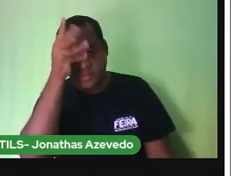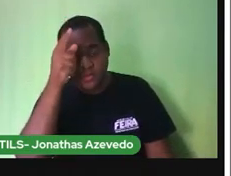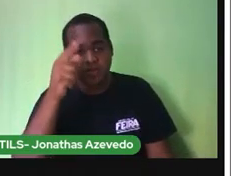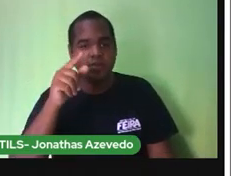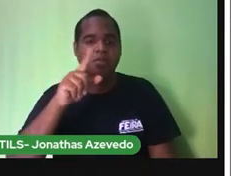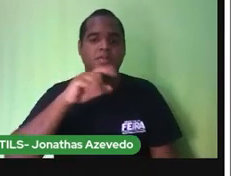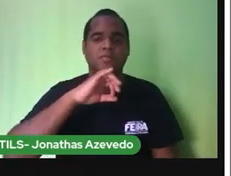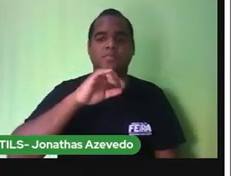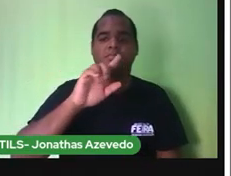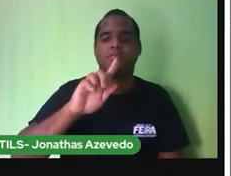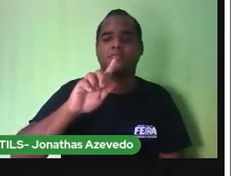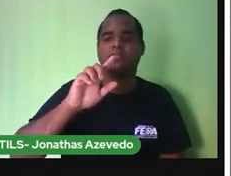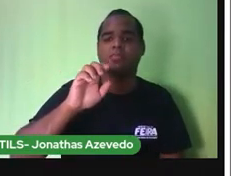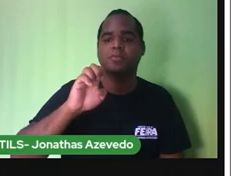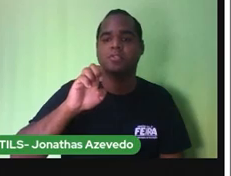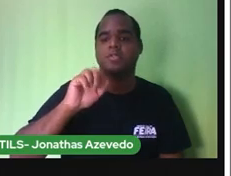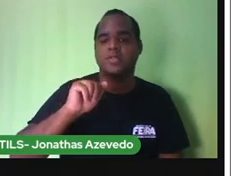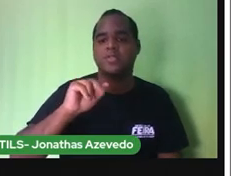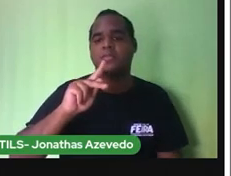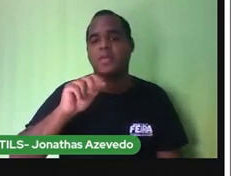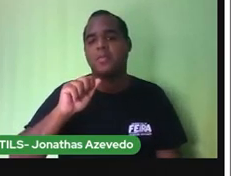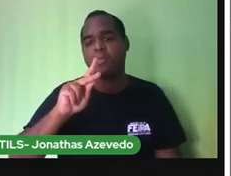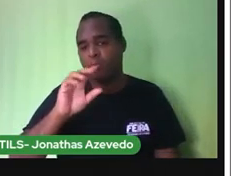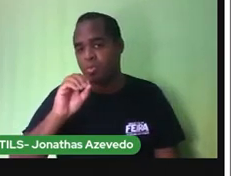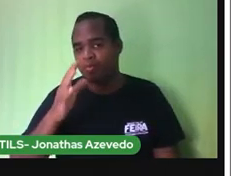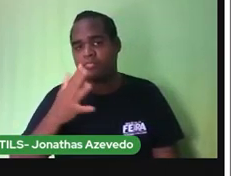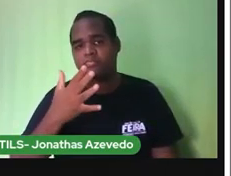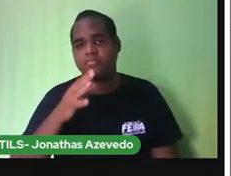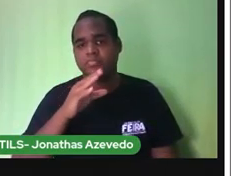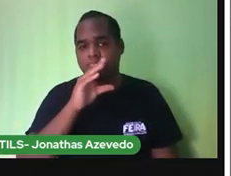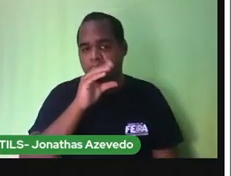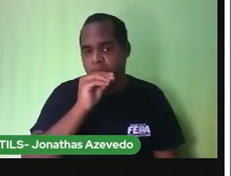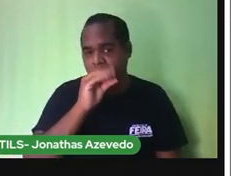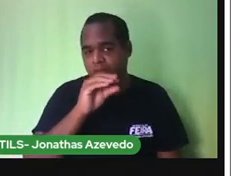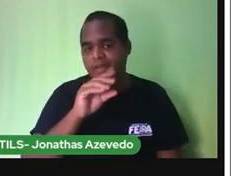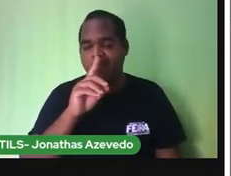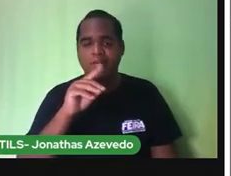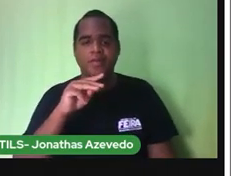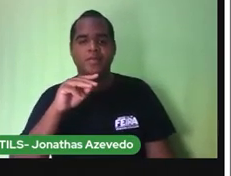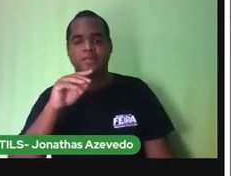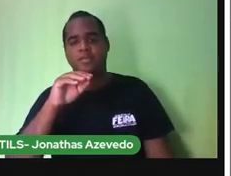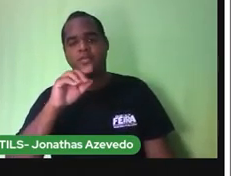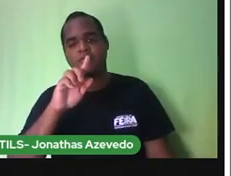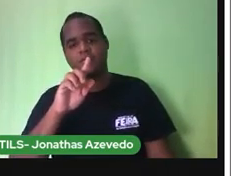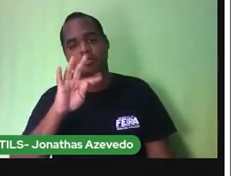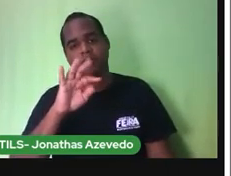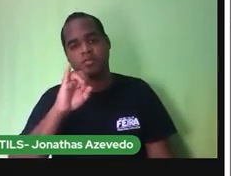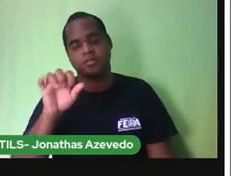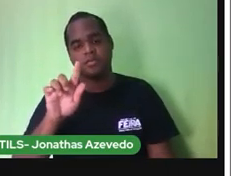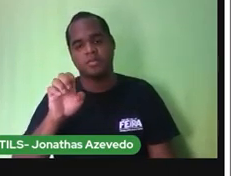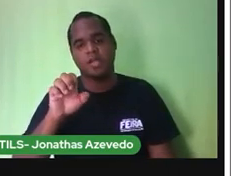Jenipapo marreco passo Ed gein é essas letrinhas